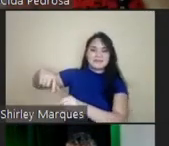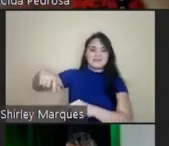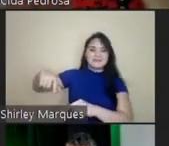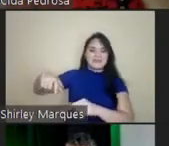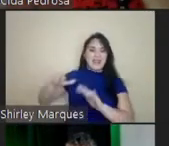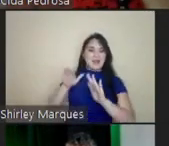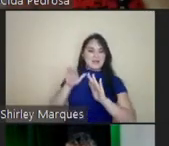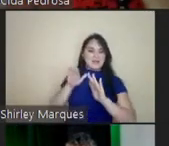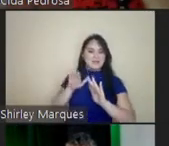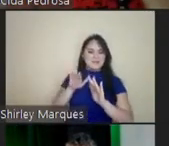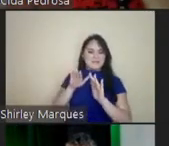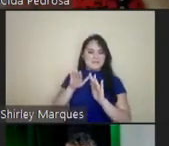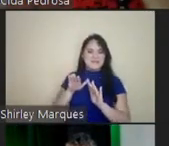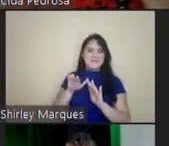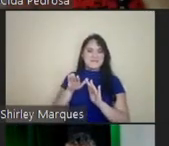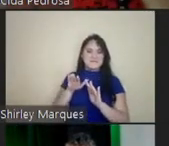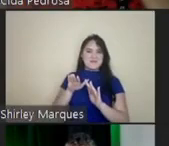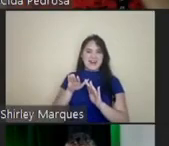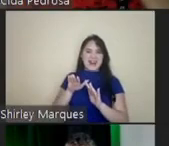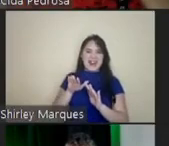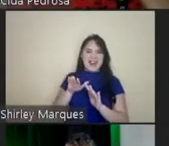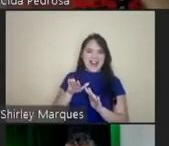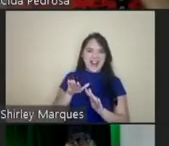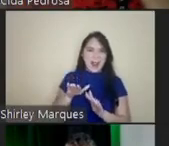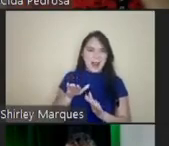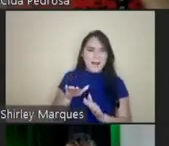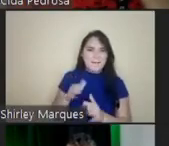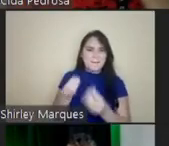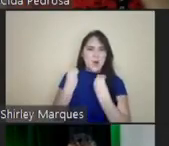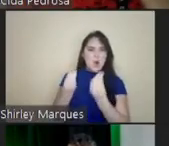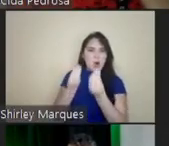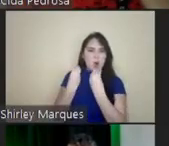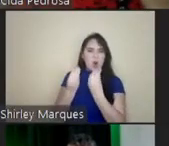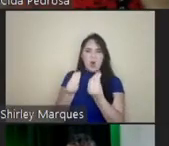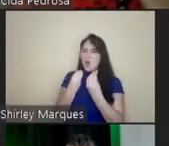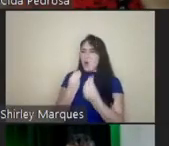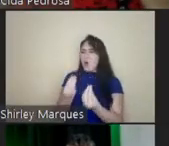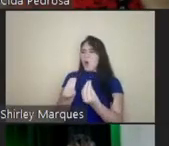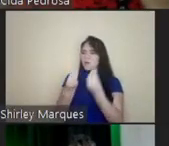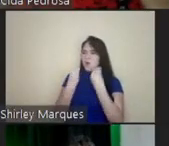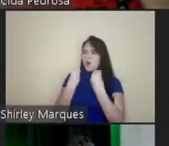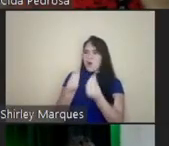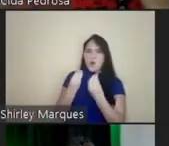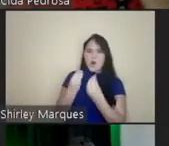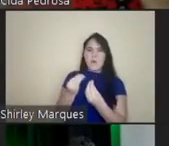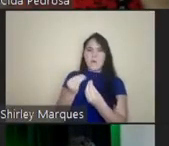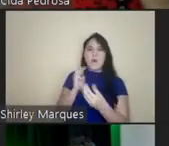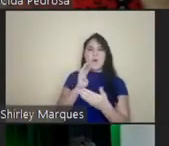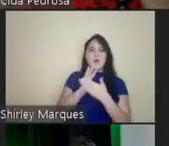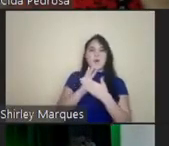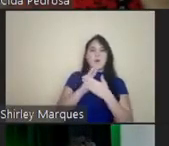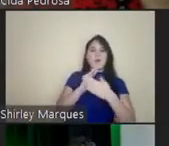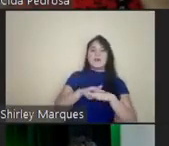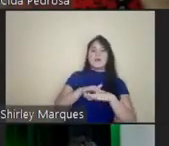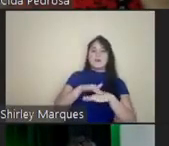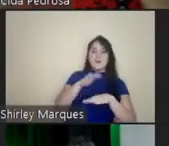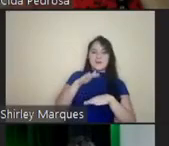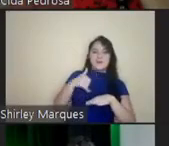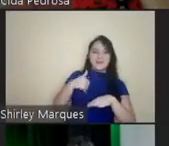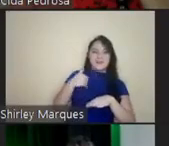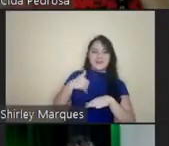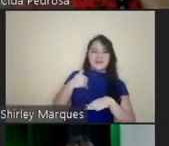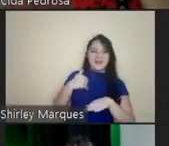não toma gol nem que a porra, Marcelino, isso não existe. O índio mais velho quer celebrar. Em língua